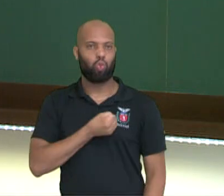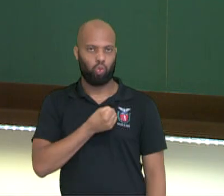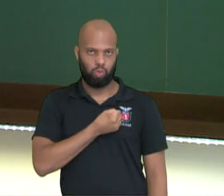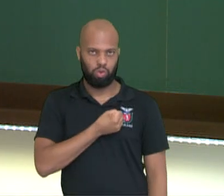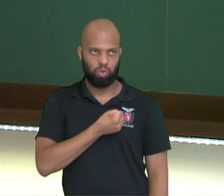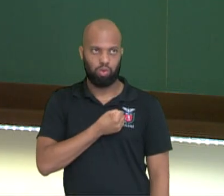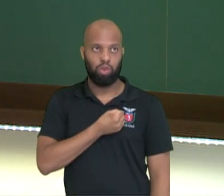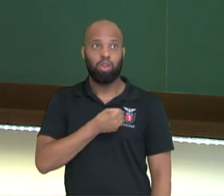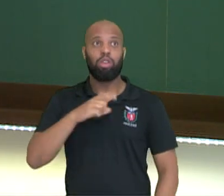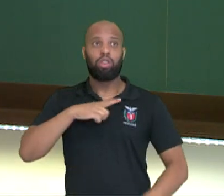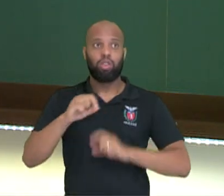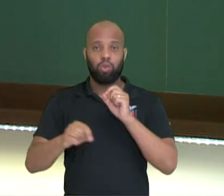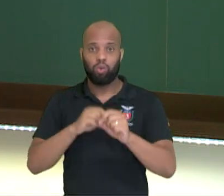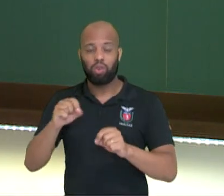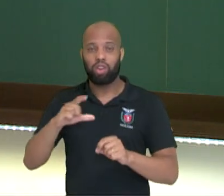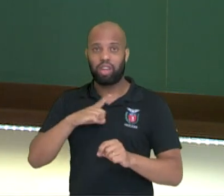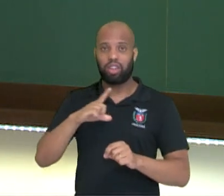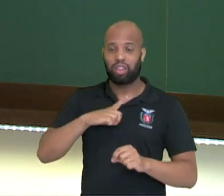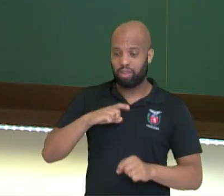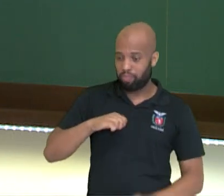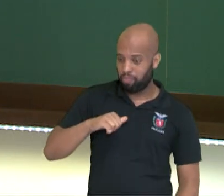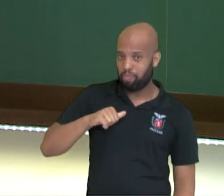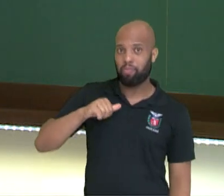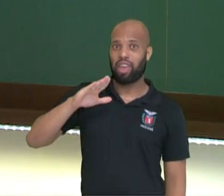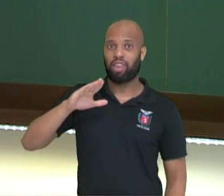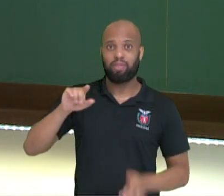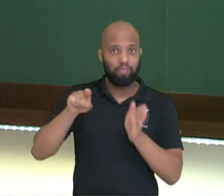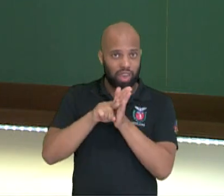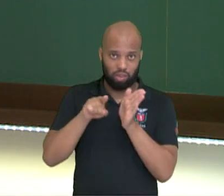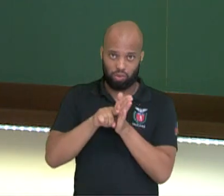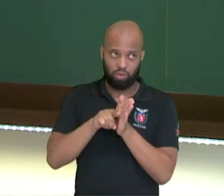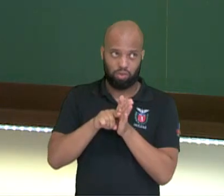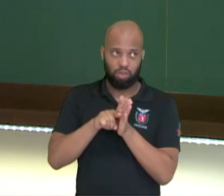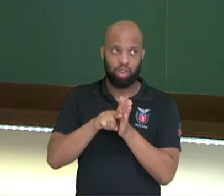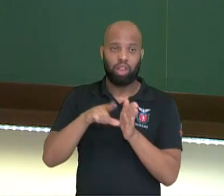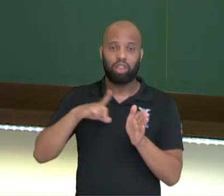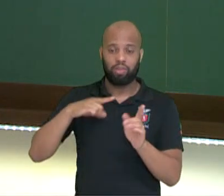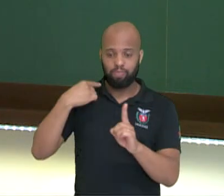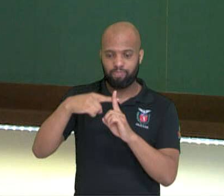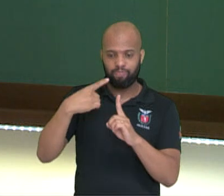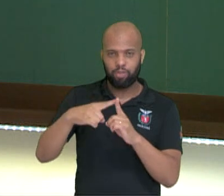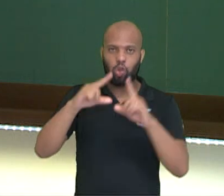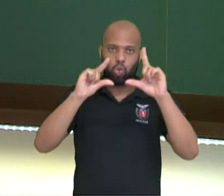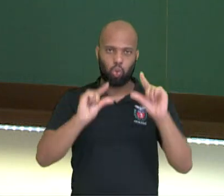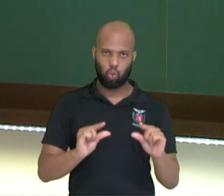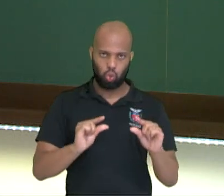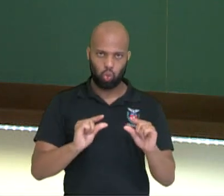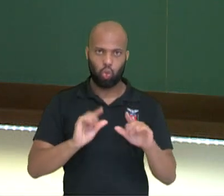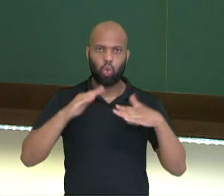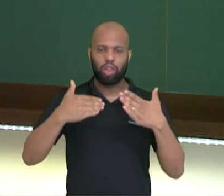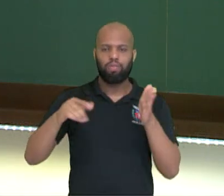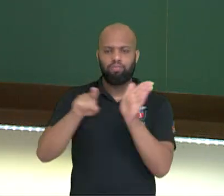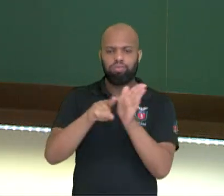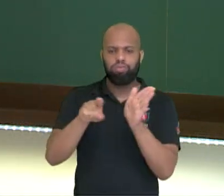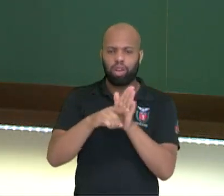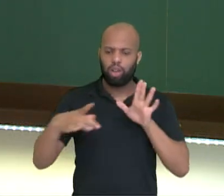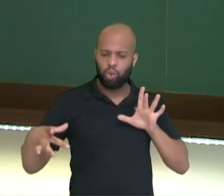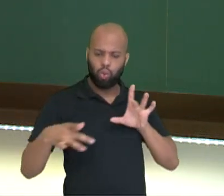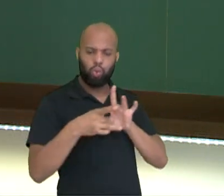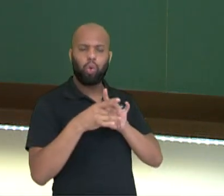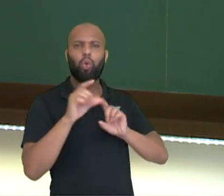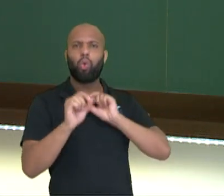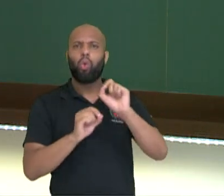quantidade a mais de carga negativa, então vai ficar com carga negativa a mais que carga positiva. E carga negativa está associada a qual